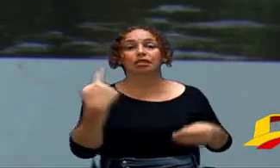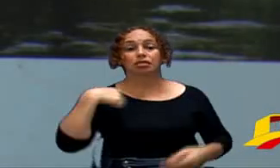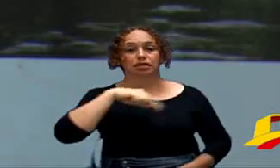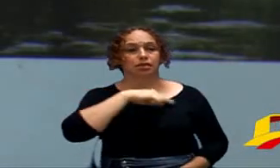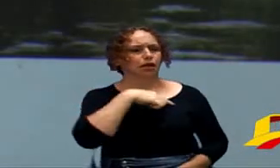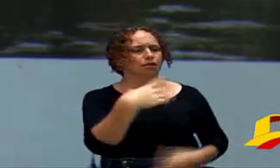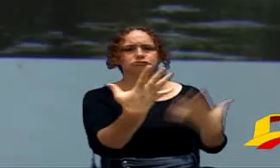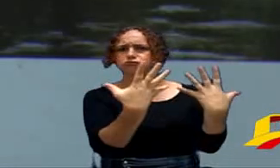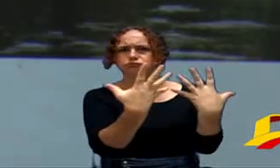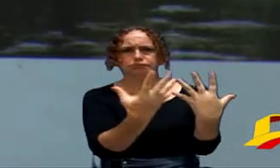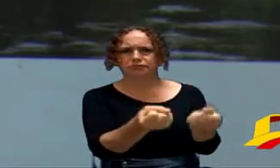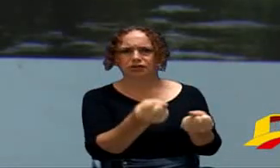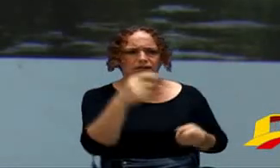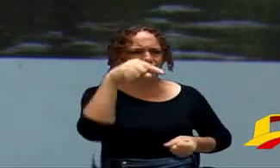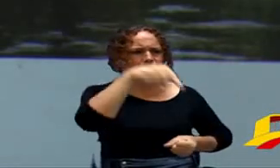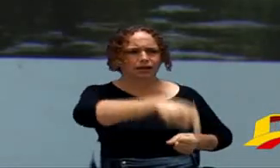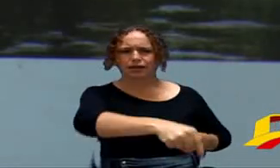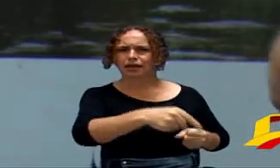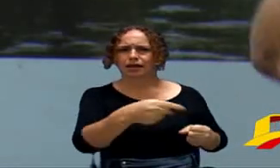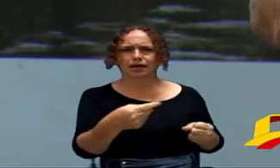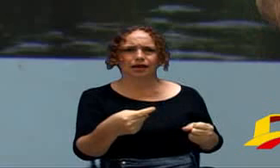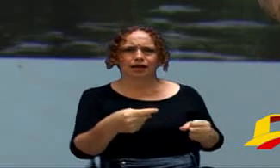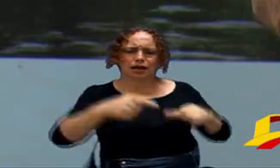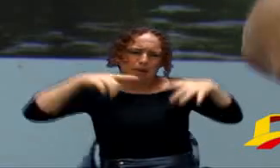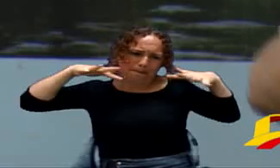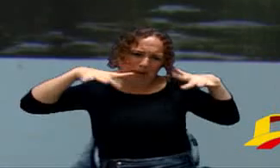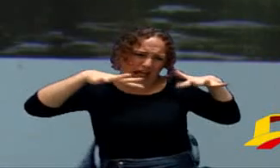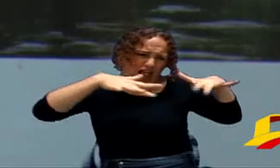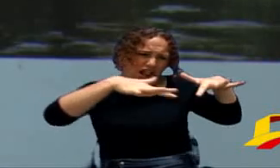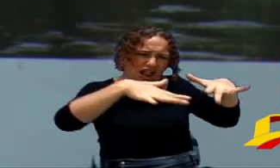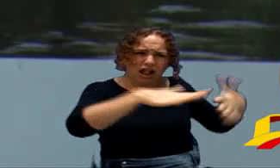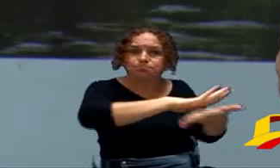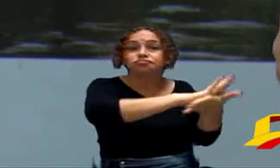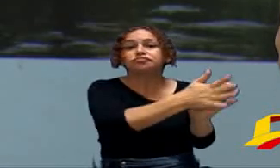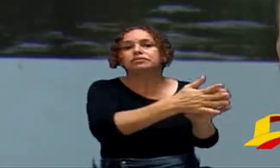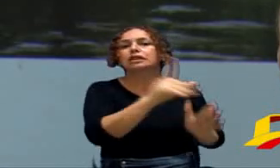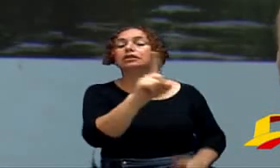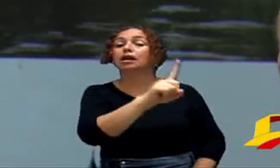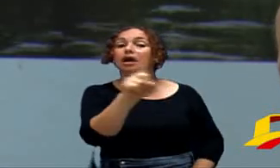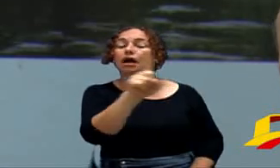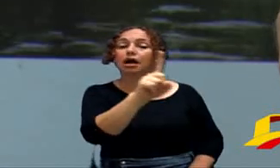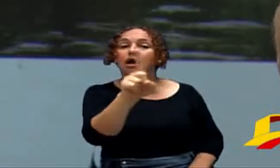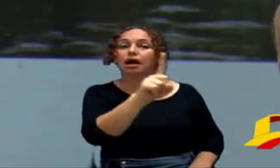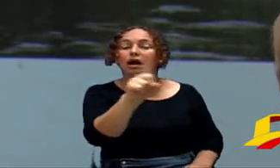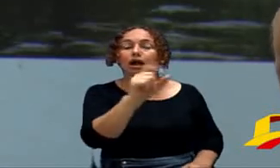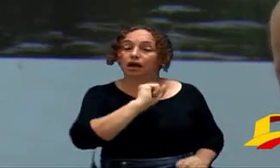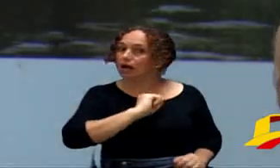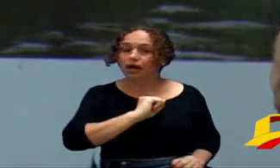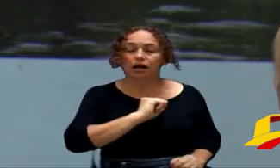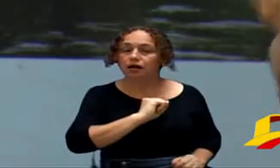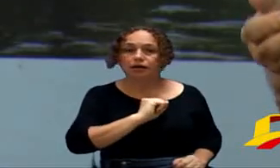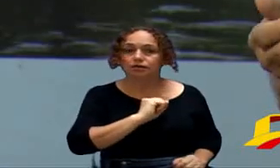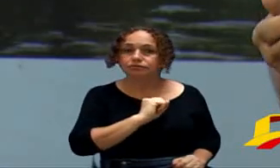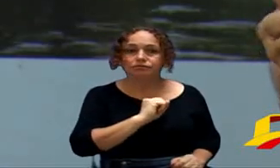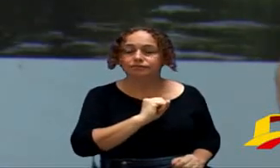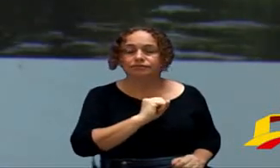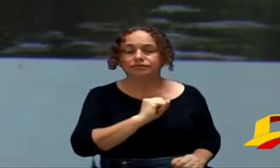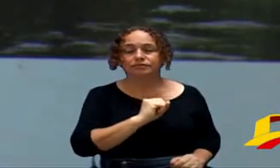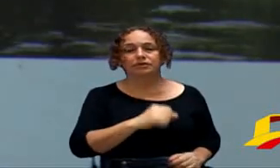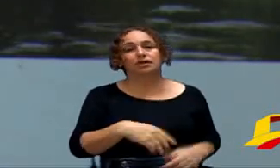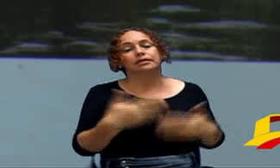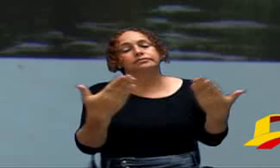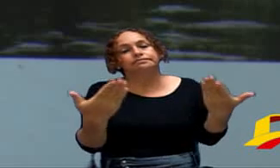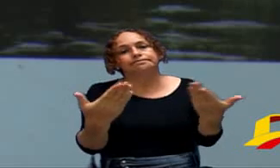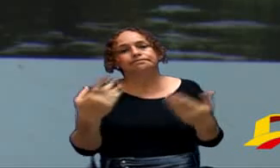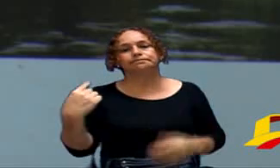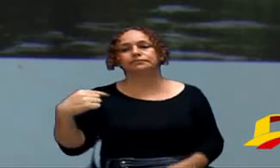nós não deixamos que ele fosse invadido. Inclusive, foi a Nelly, inclusive, que dedou para o juiz que não deixou acontecer. Então,